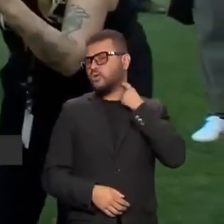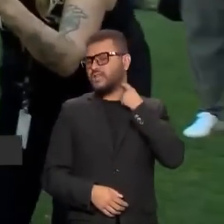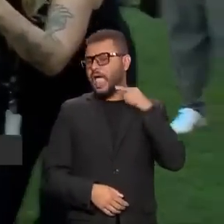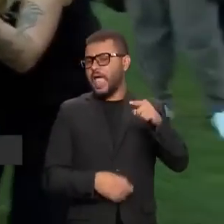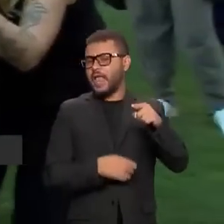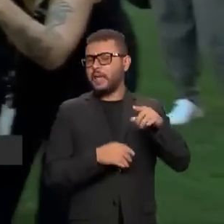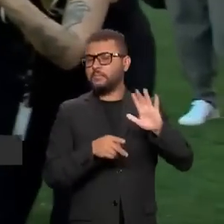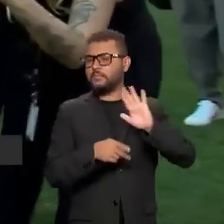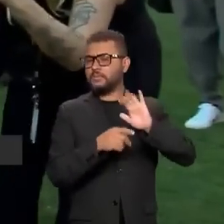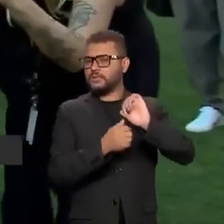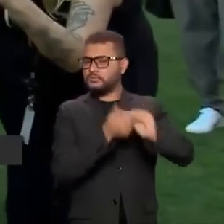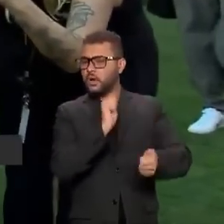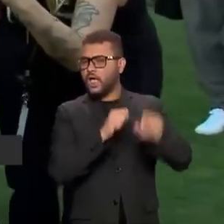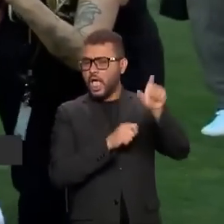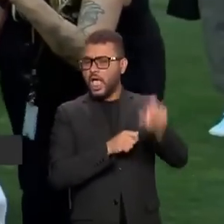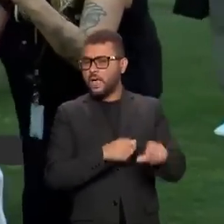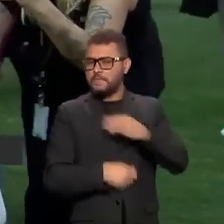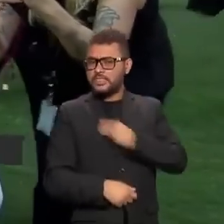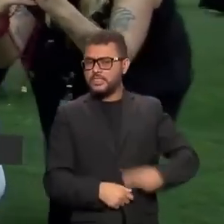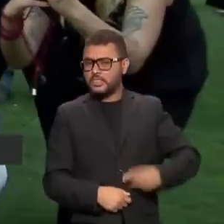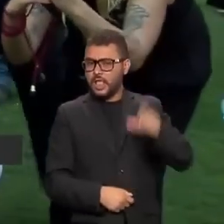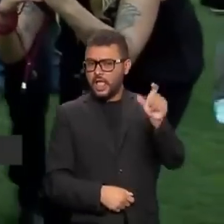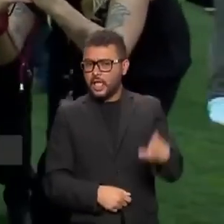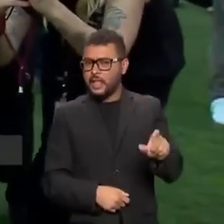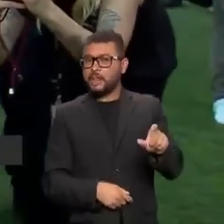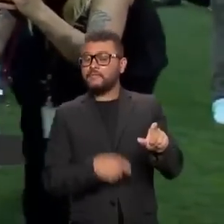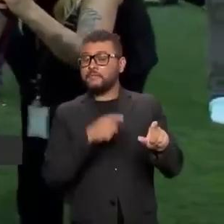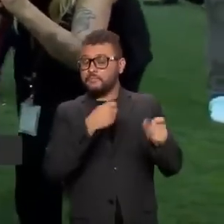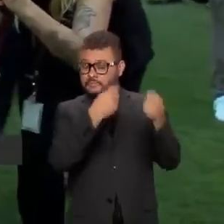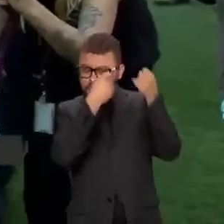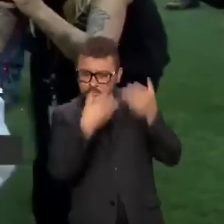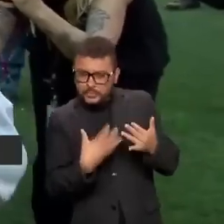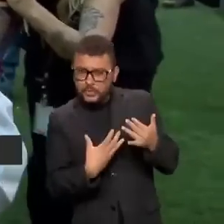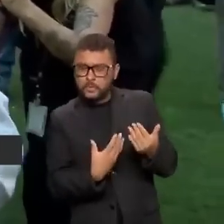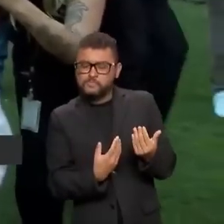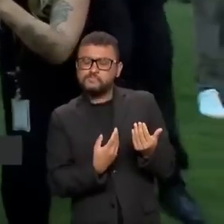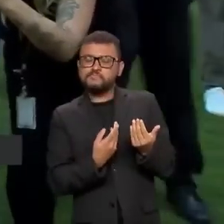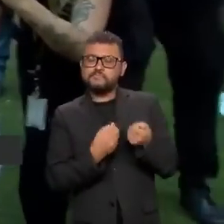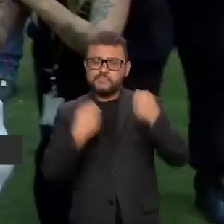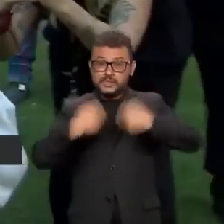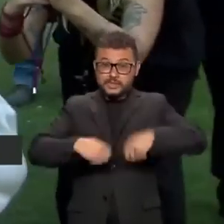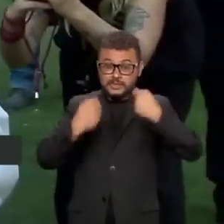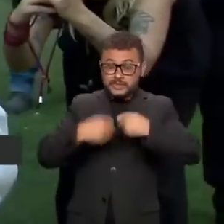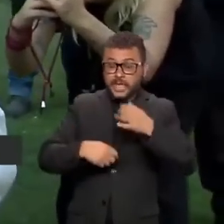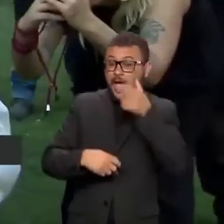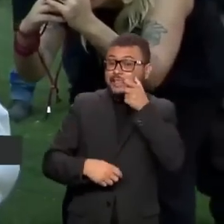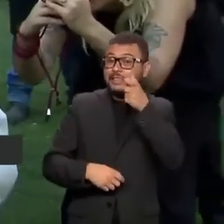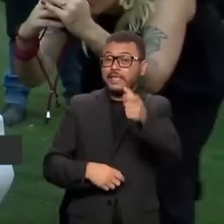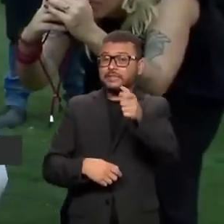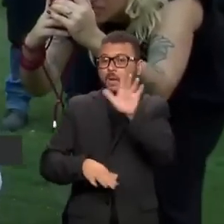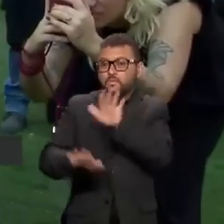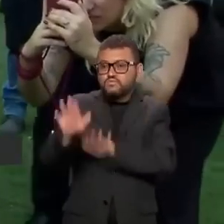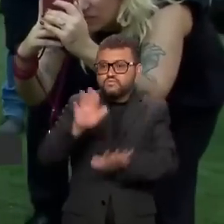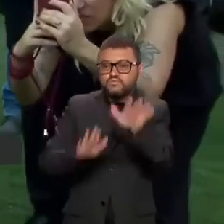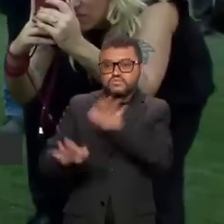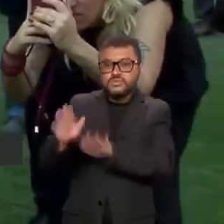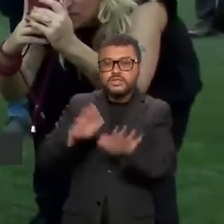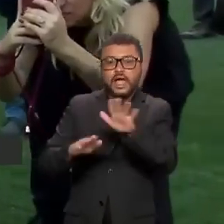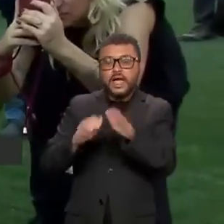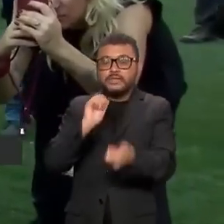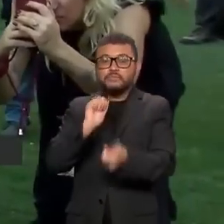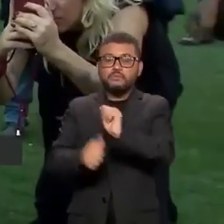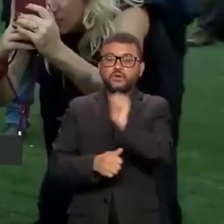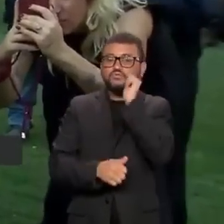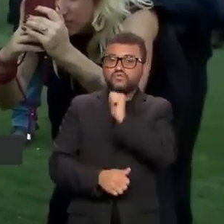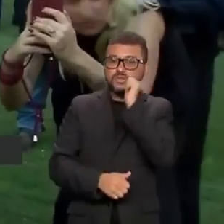a primeira coisa que a Ana Moser me disse era que era preciso a gente cuidar muito, muito, muito da prática de esporte